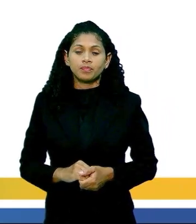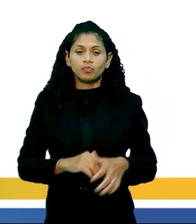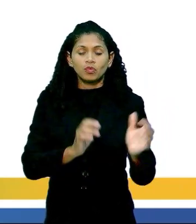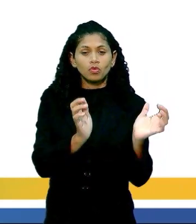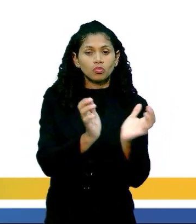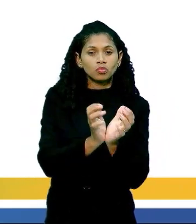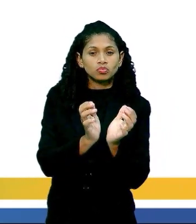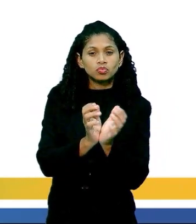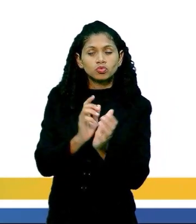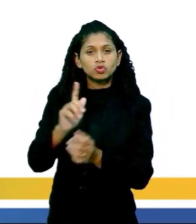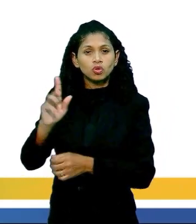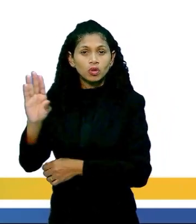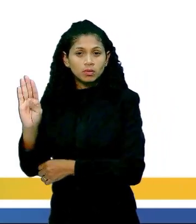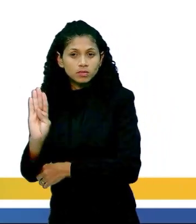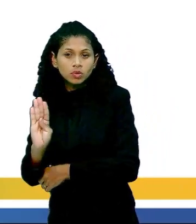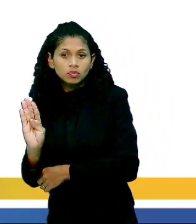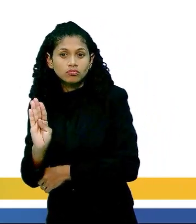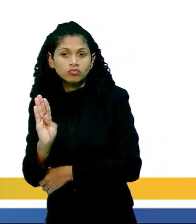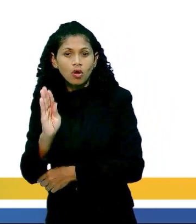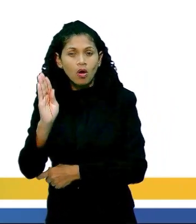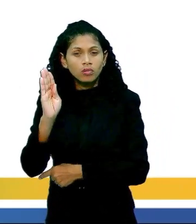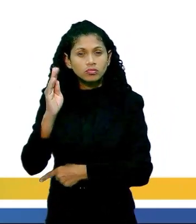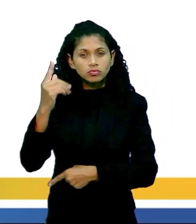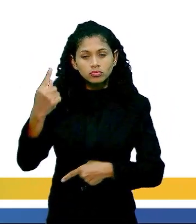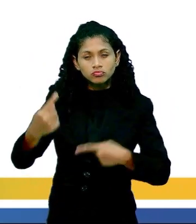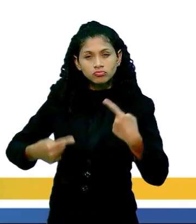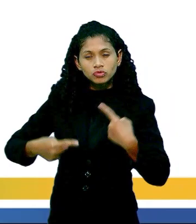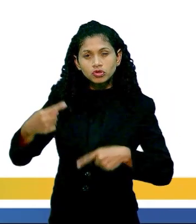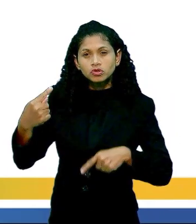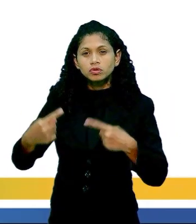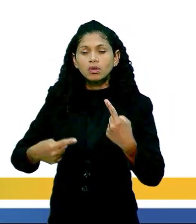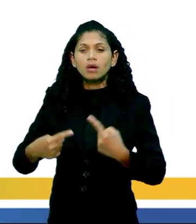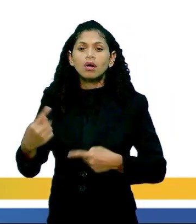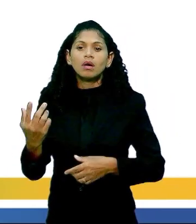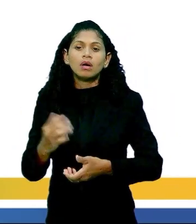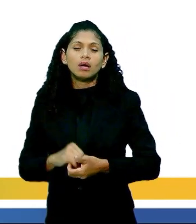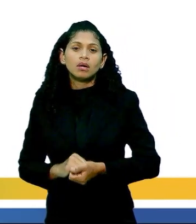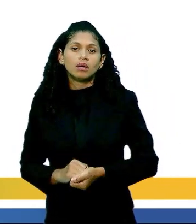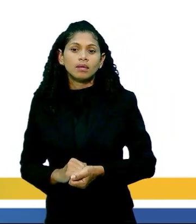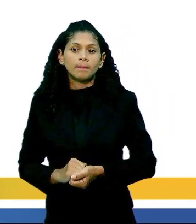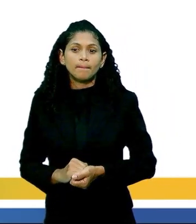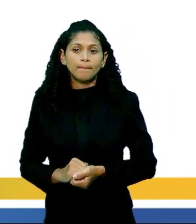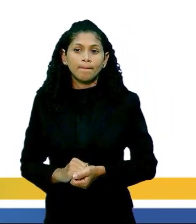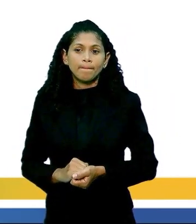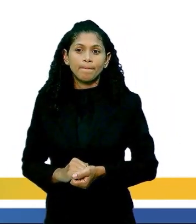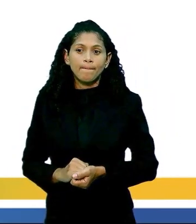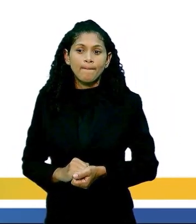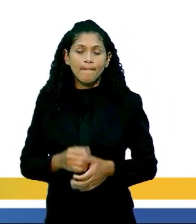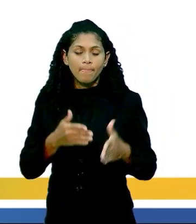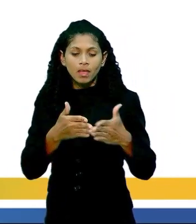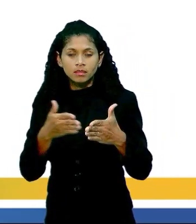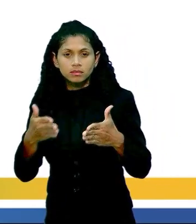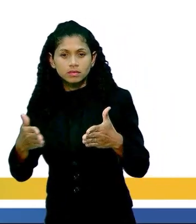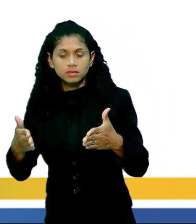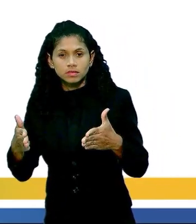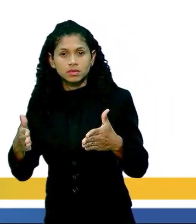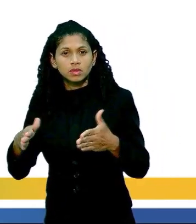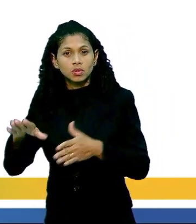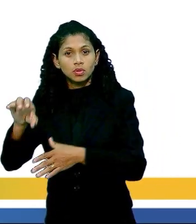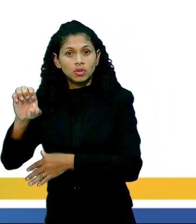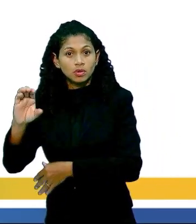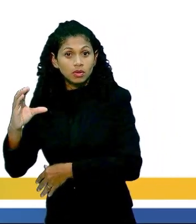as comunidades biológicas são dinâmicas. Isso, eu tenho falado isso com vocês desde o início dessa aula agora. Na sucessão